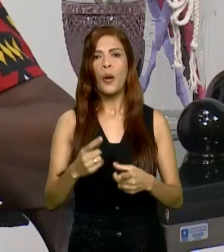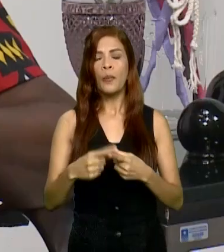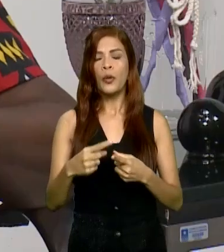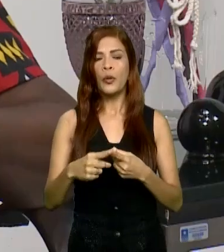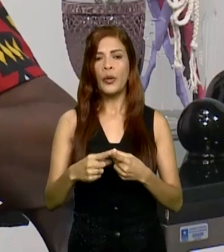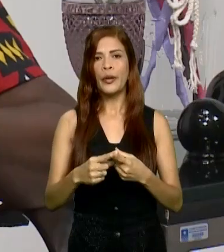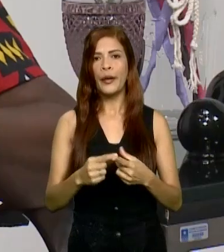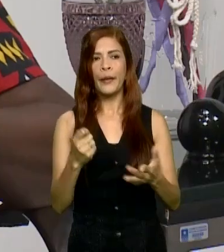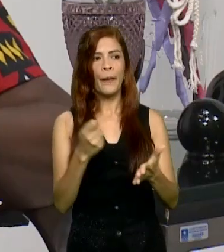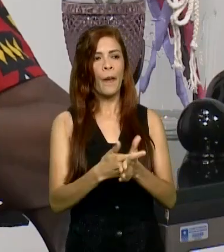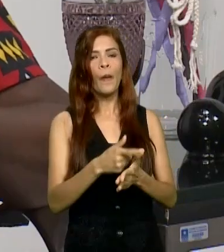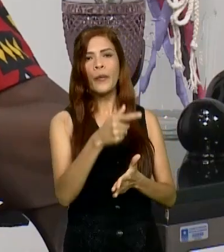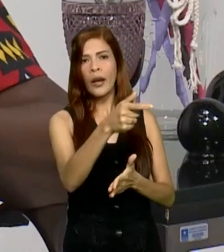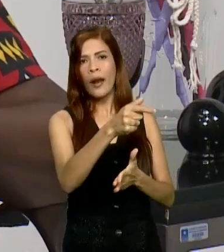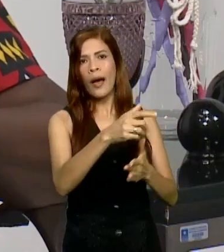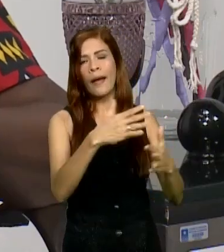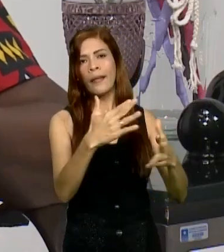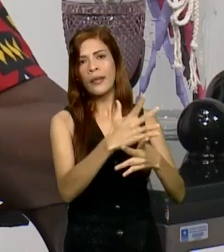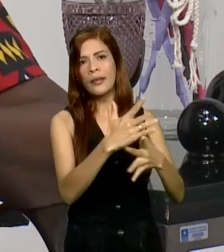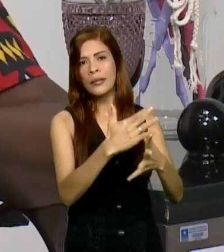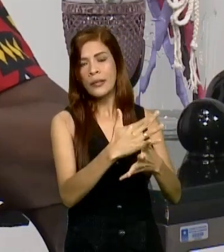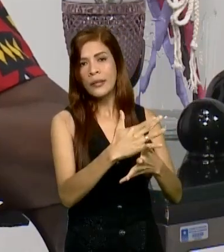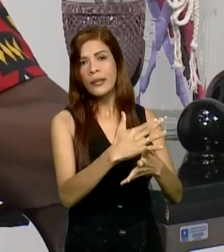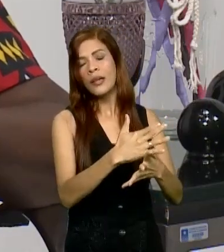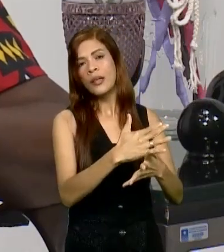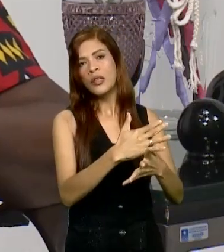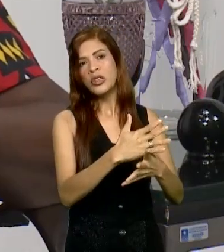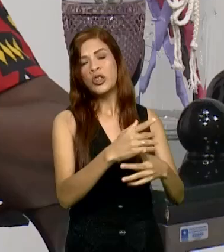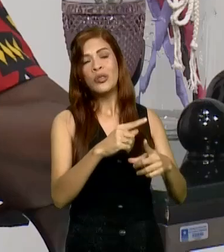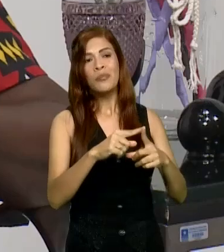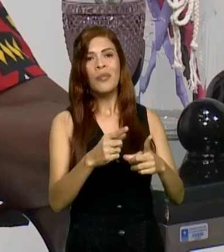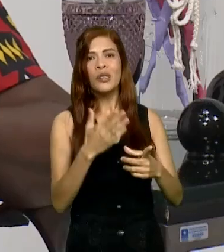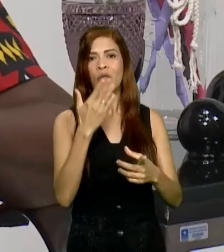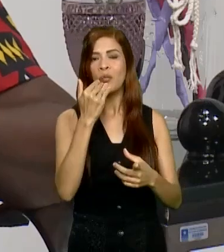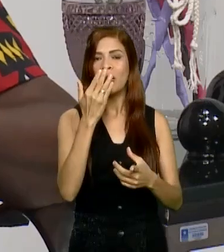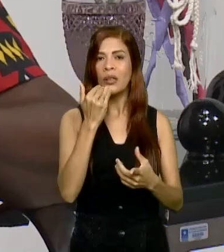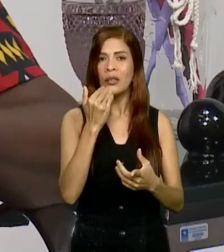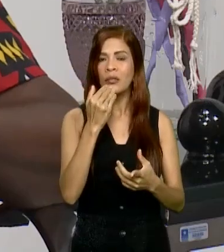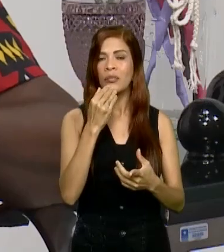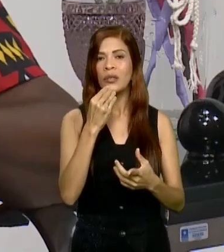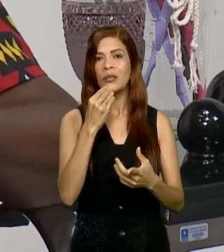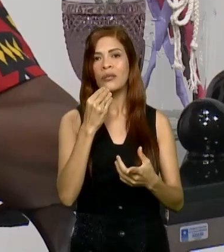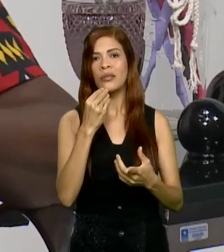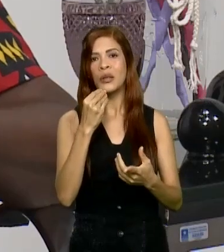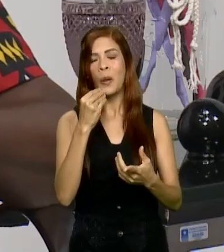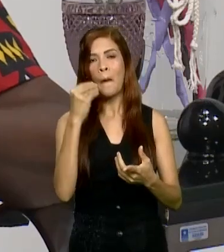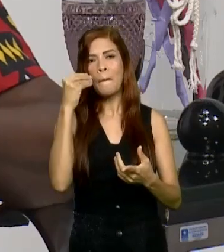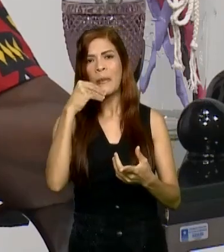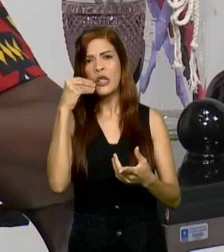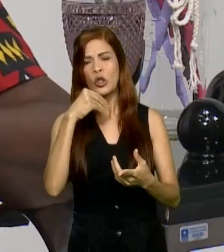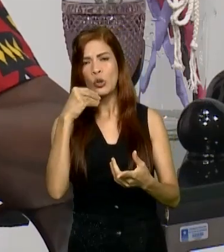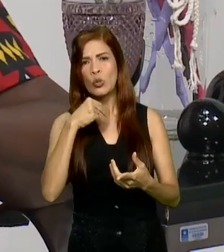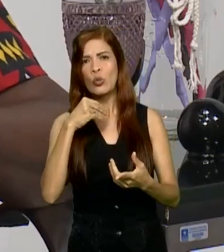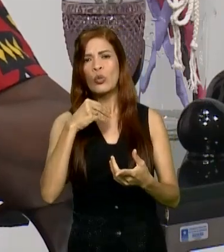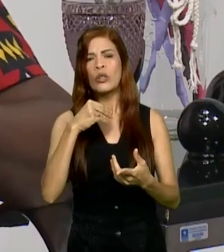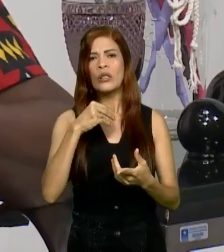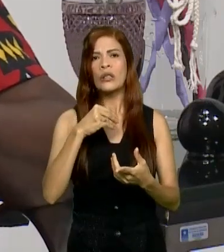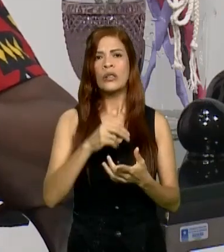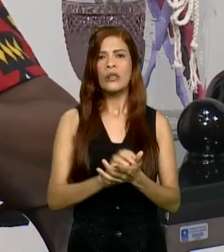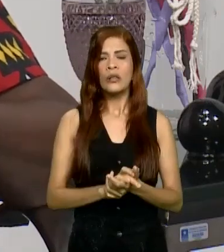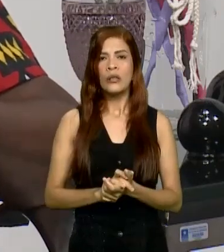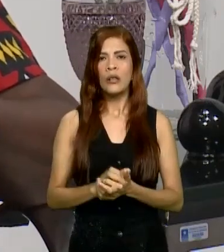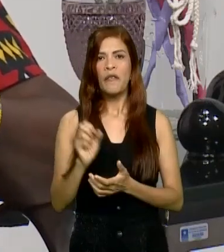na vila urbana, mas que essa alimentação ela está comprometida, né, com alto teor de veneno que todos nós